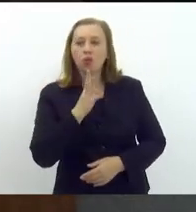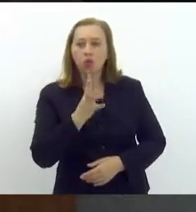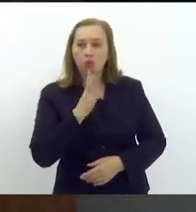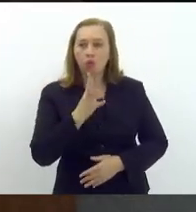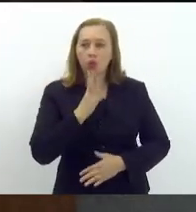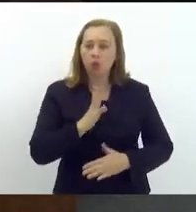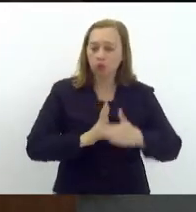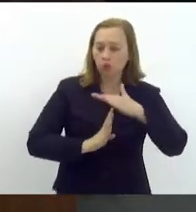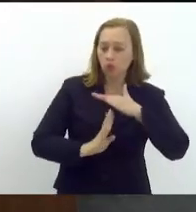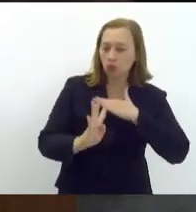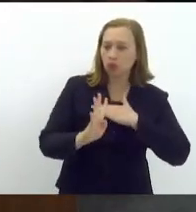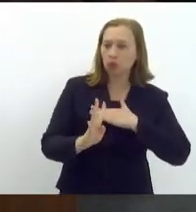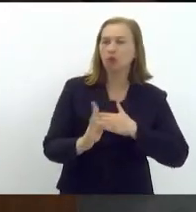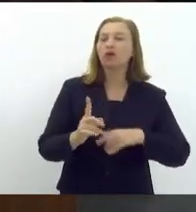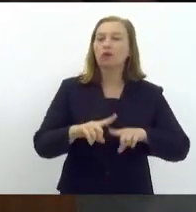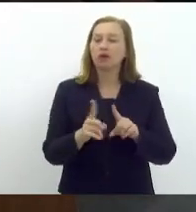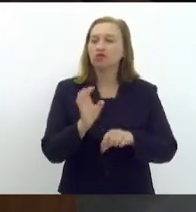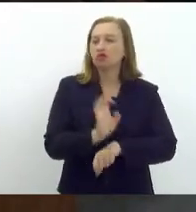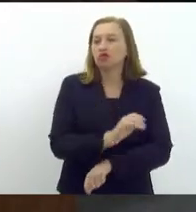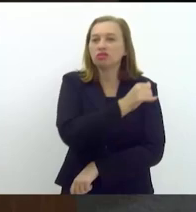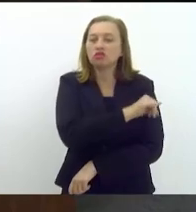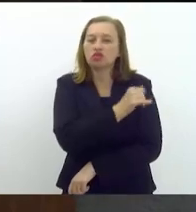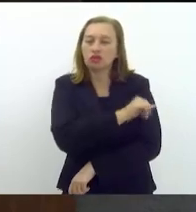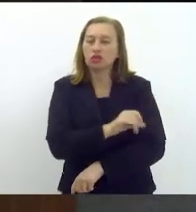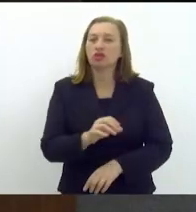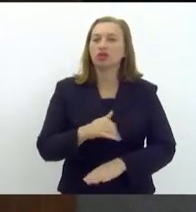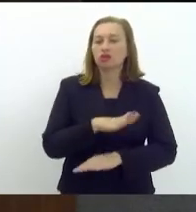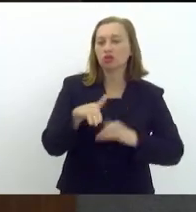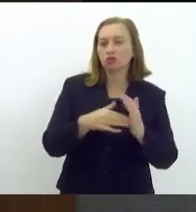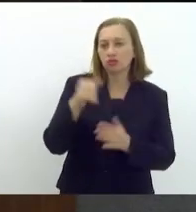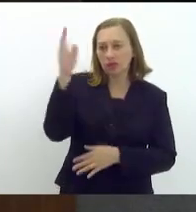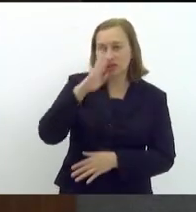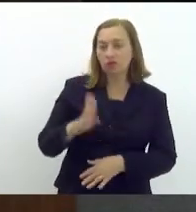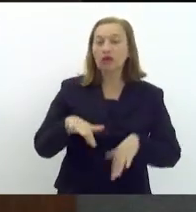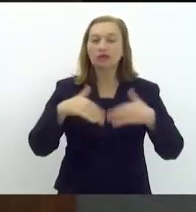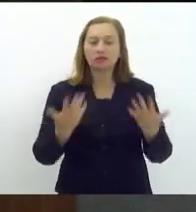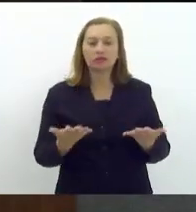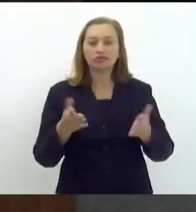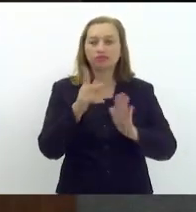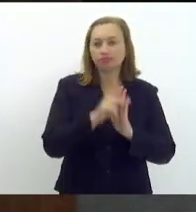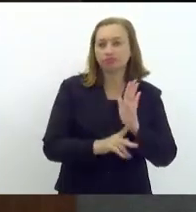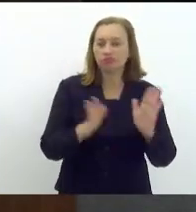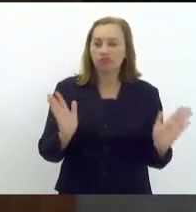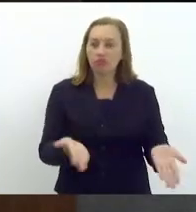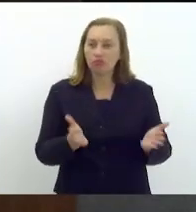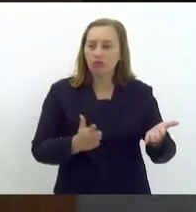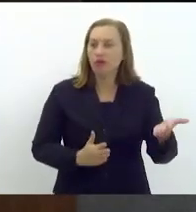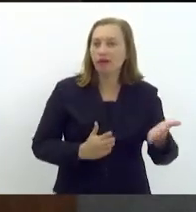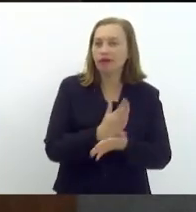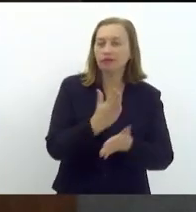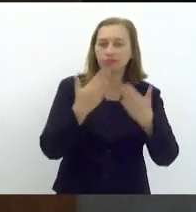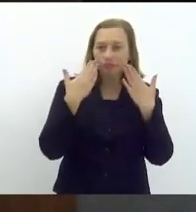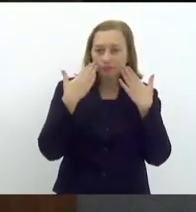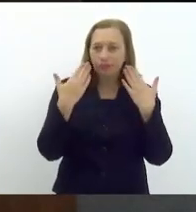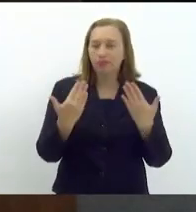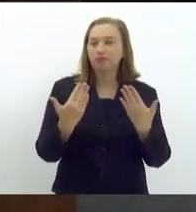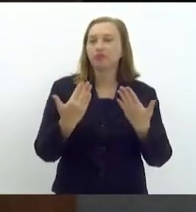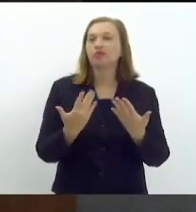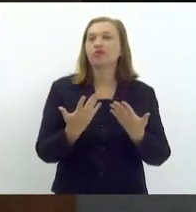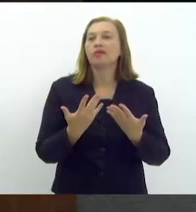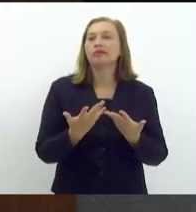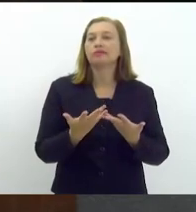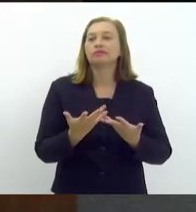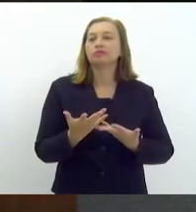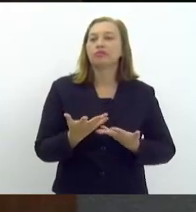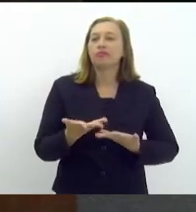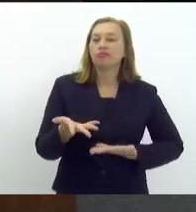na região serrana mas no estado do Rio de Janeiro e do Brasil Então esse projeto hoje será provado representa a participação